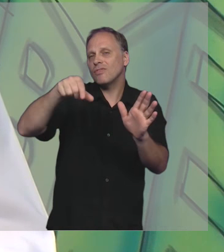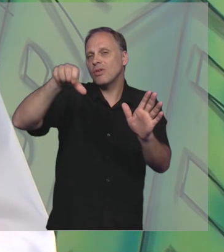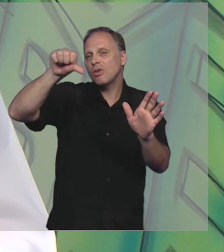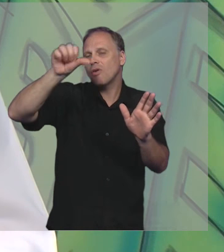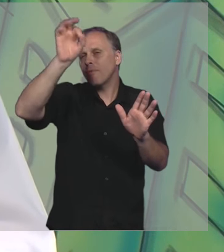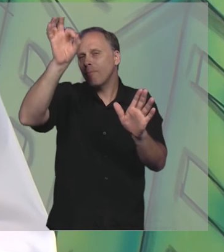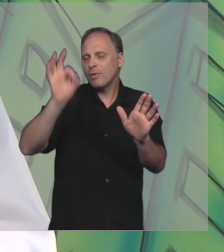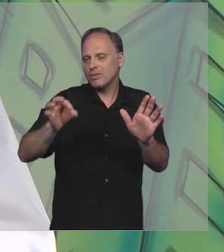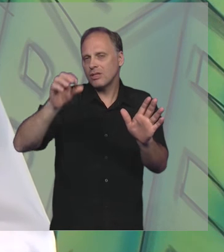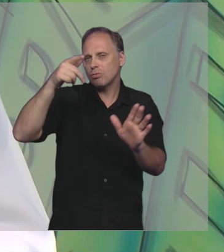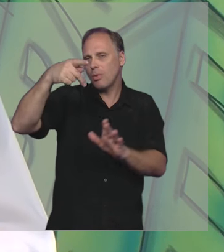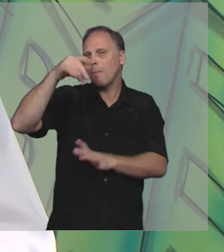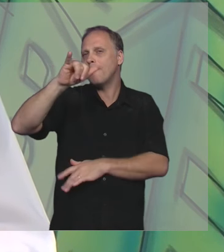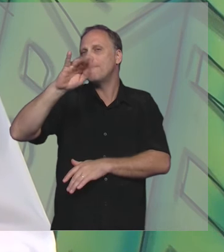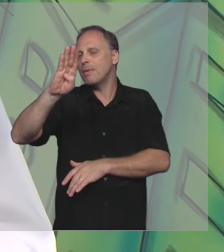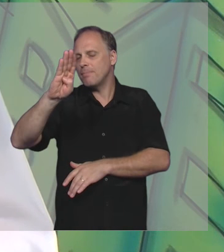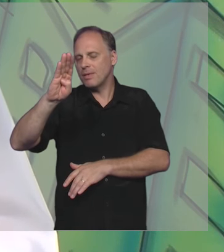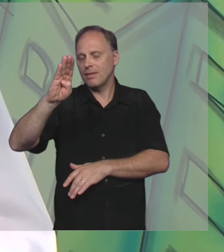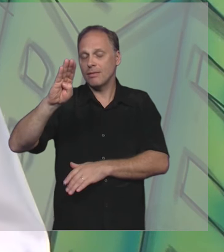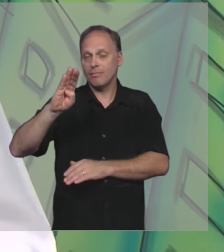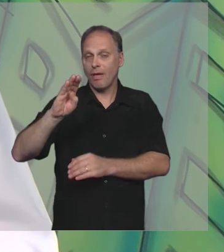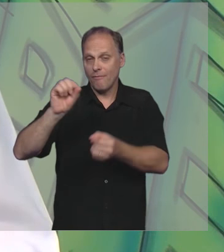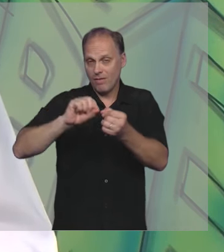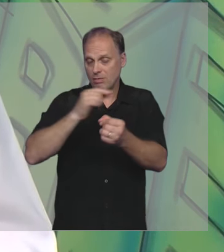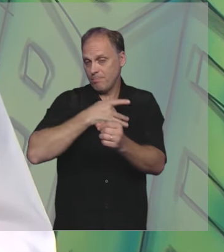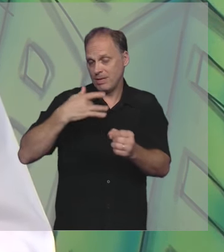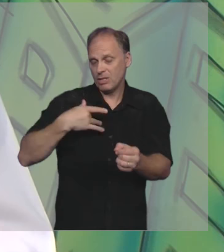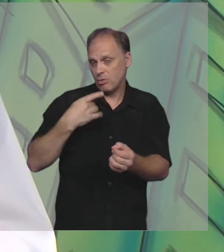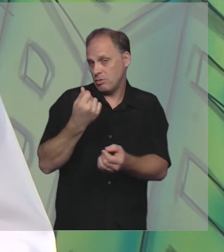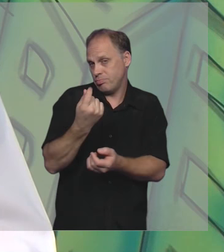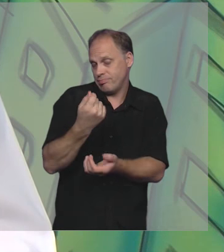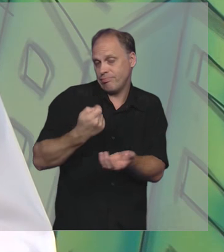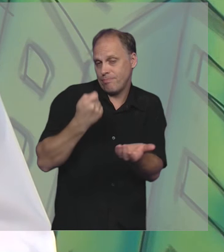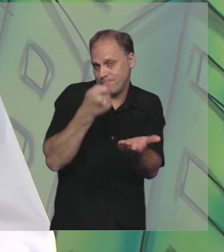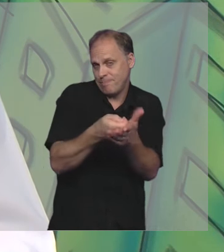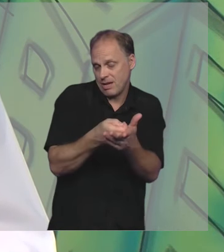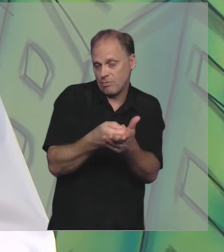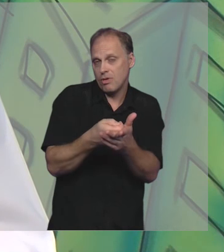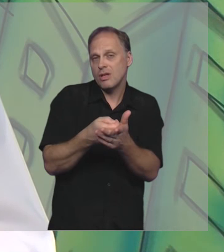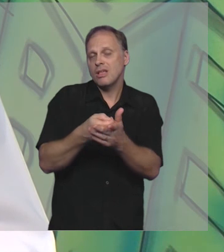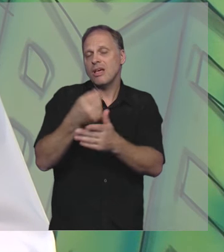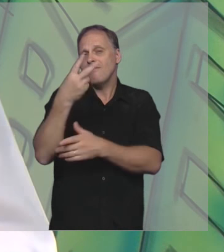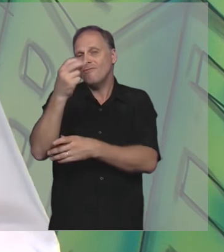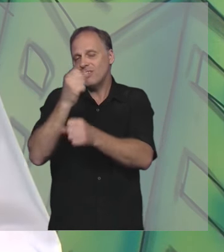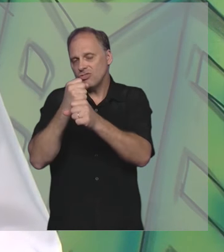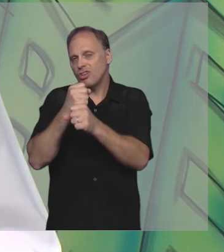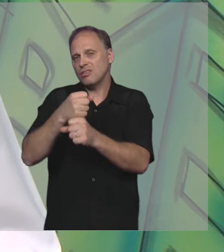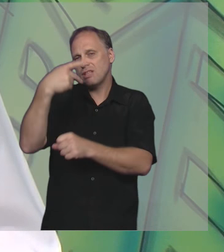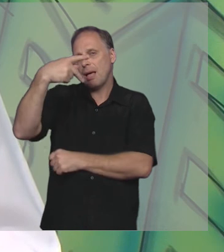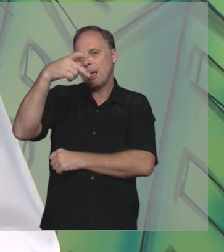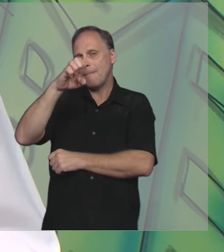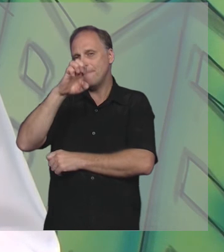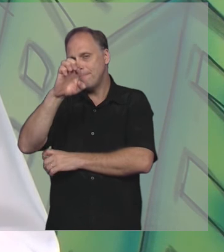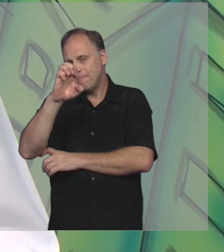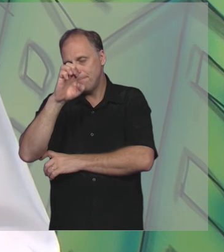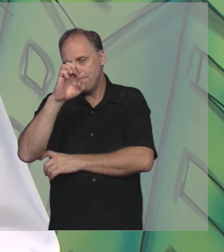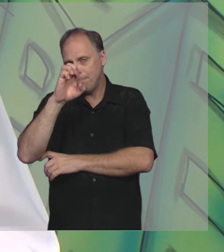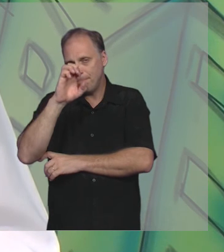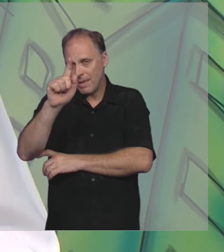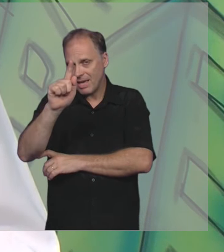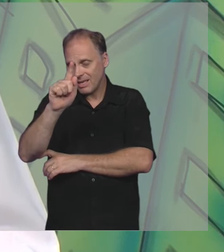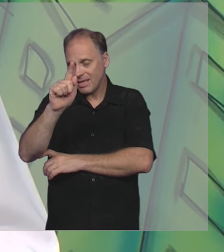3,9% do PIB investido em saúde. Nesses 20 anos da PEC, né,